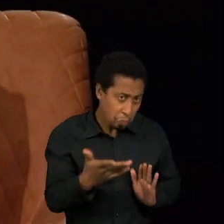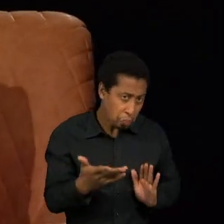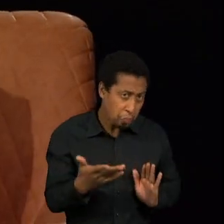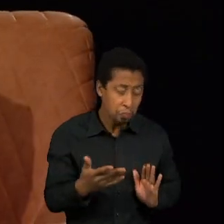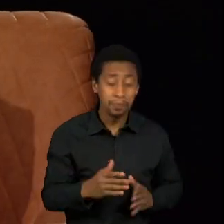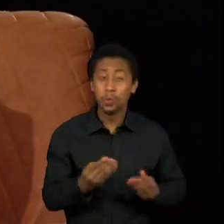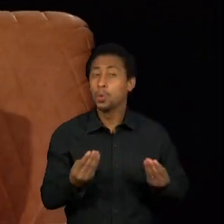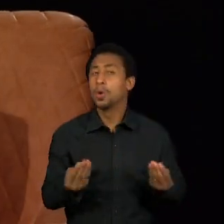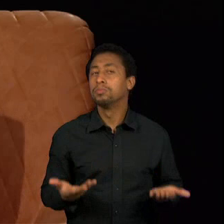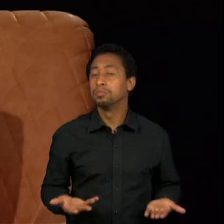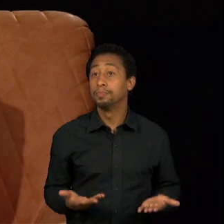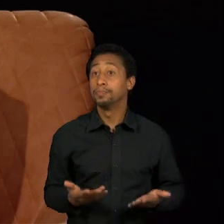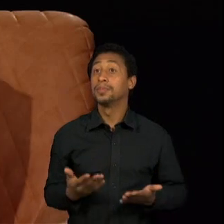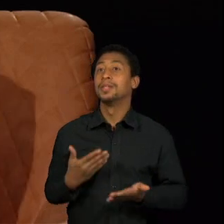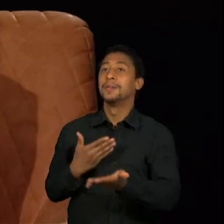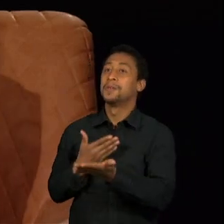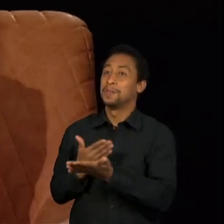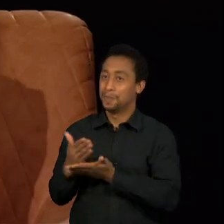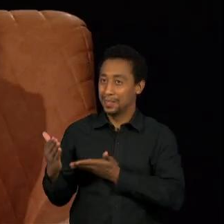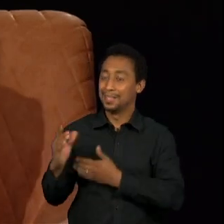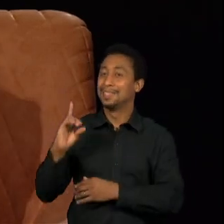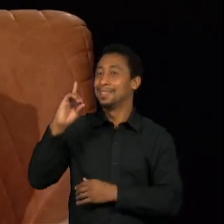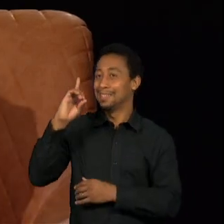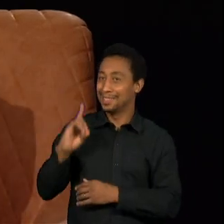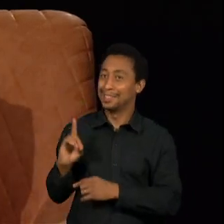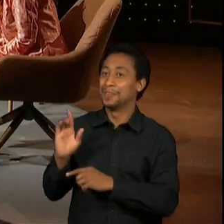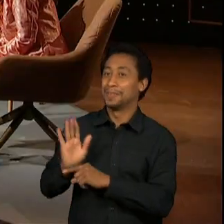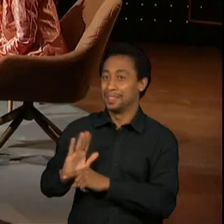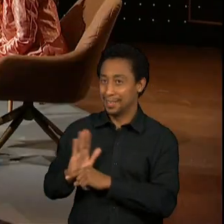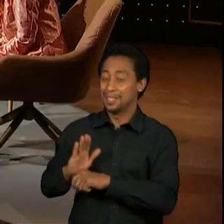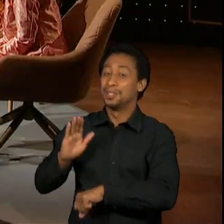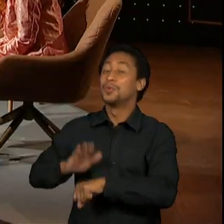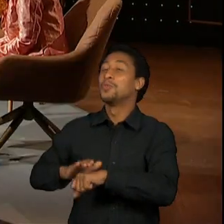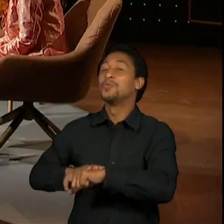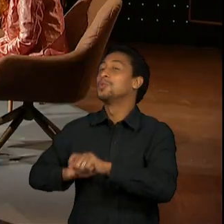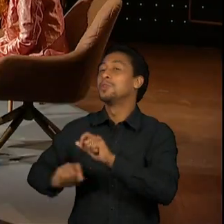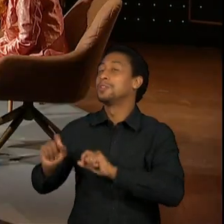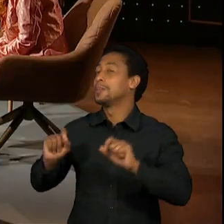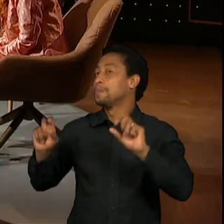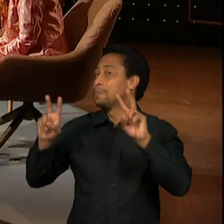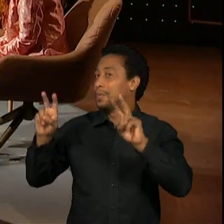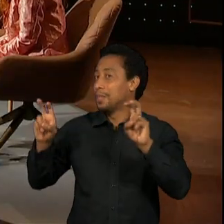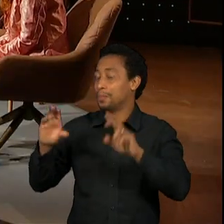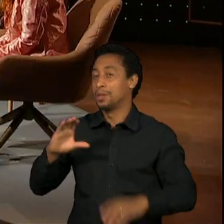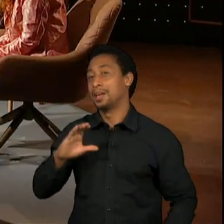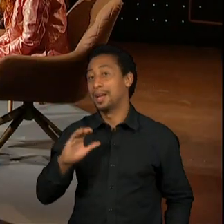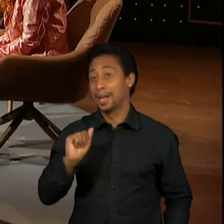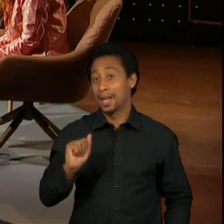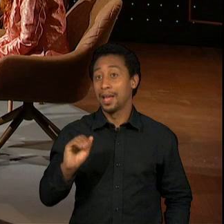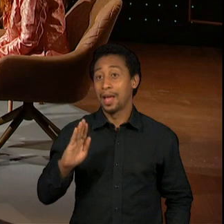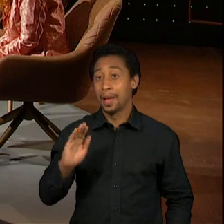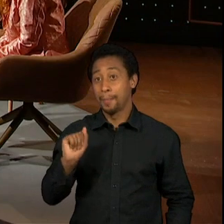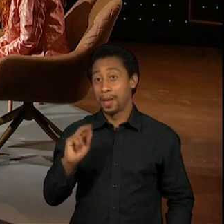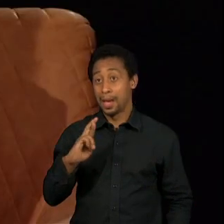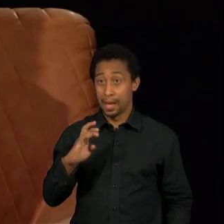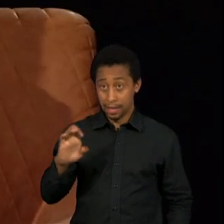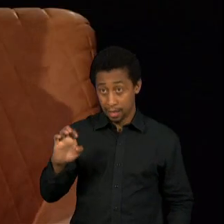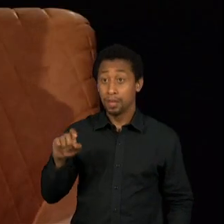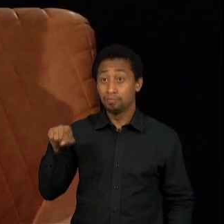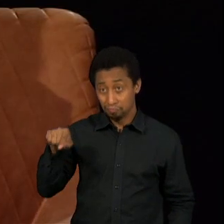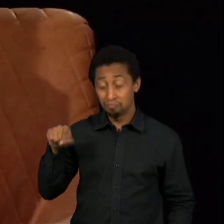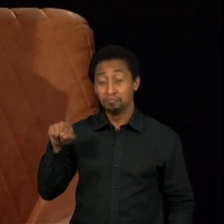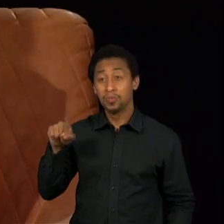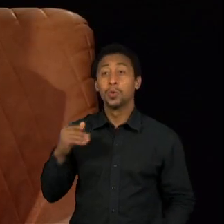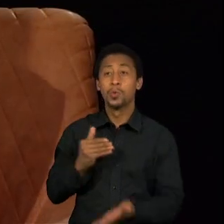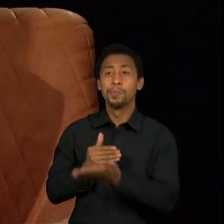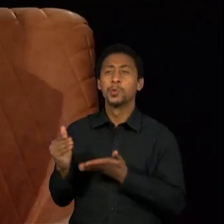entrei dirigindo teatro, fiz o Cabaré Rambo, uma temporada no Inferno, e que estreou em